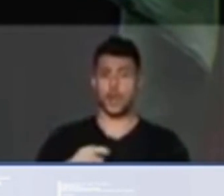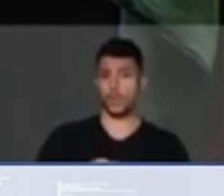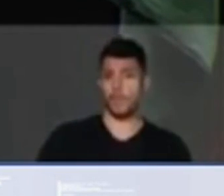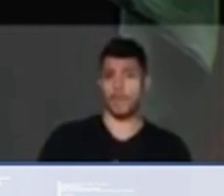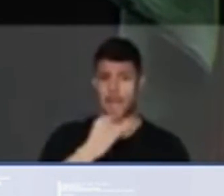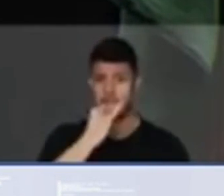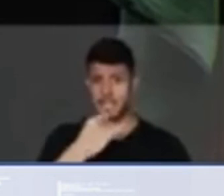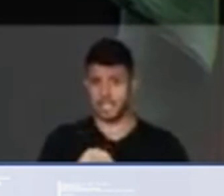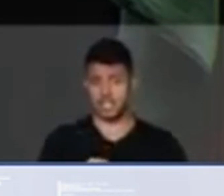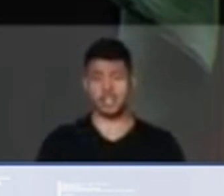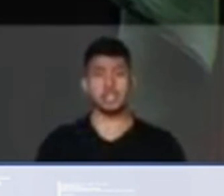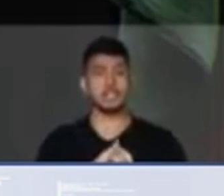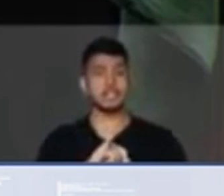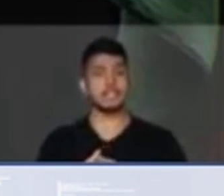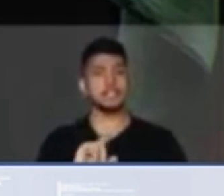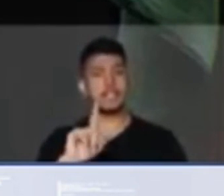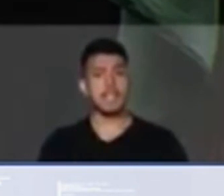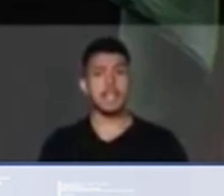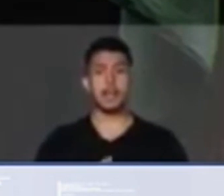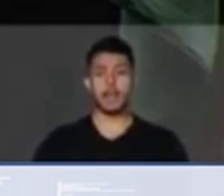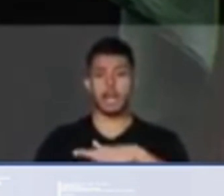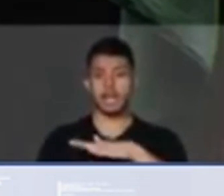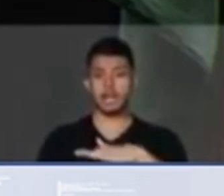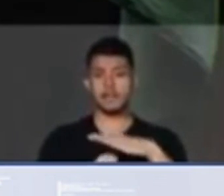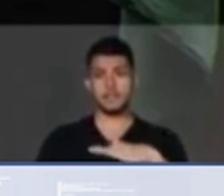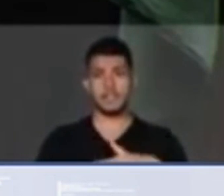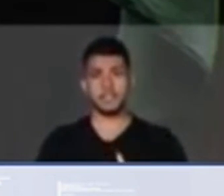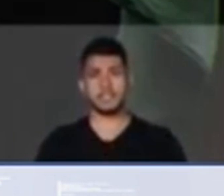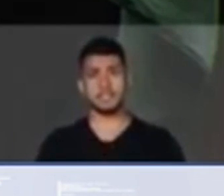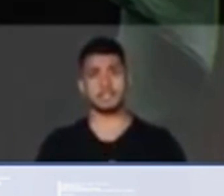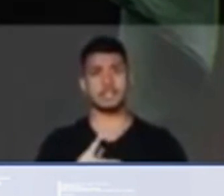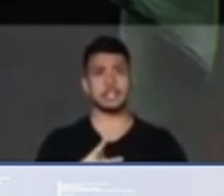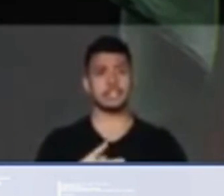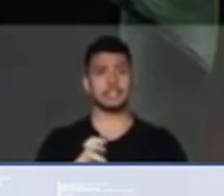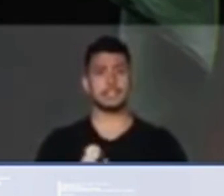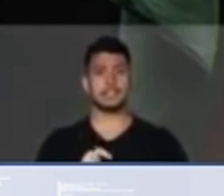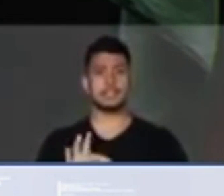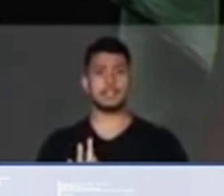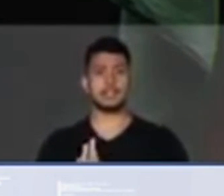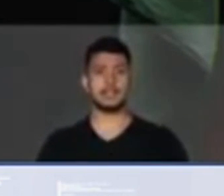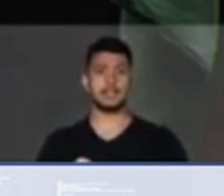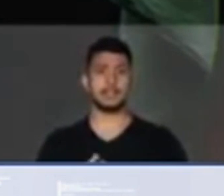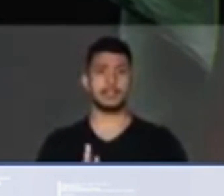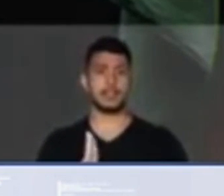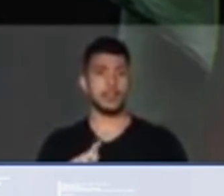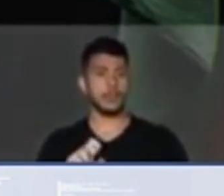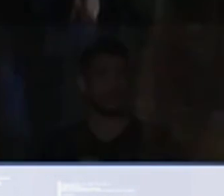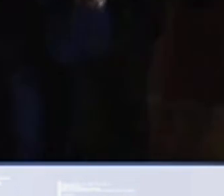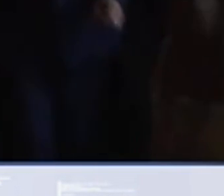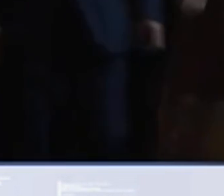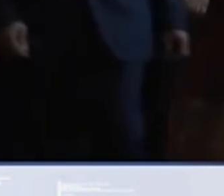Eduardo Bolsonaro, Jair Bolsonaro, Major Olímpio, o seu suplente, devem explicações.